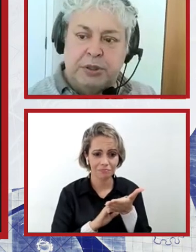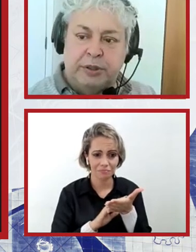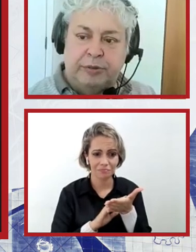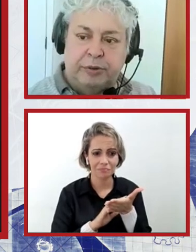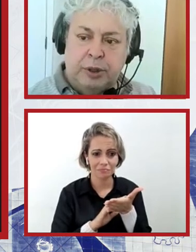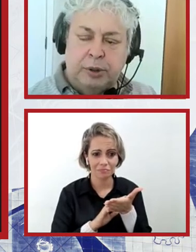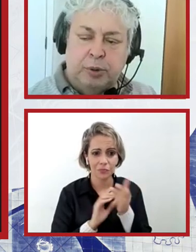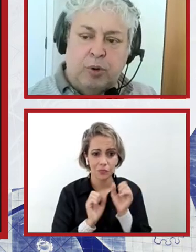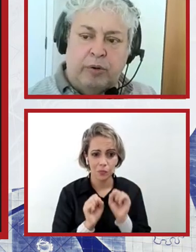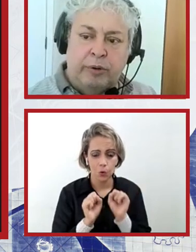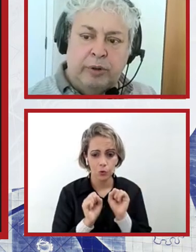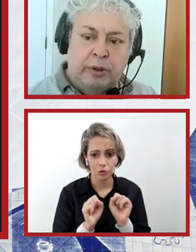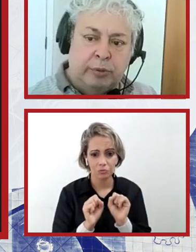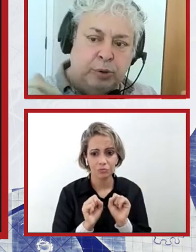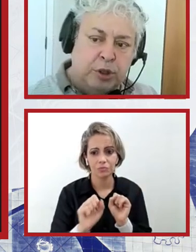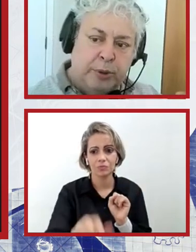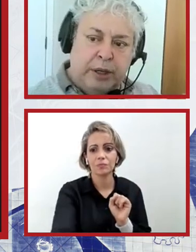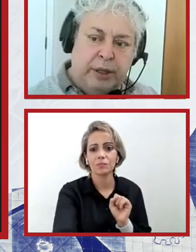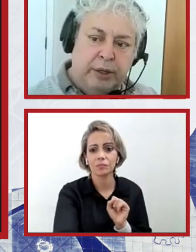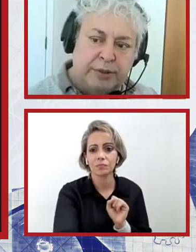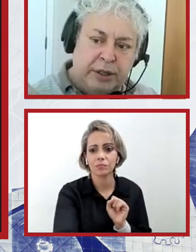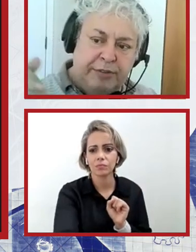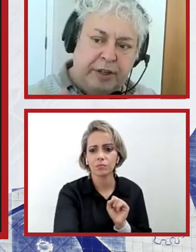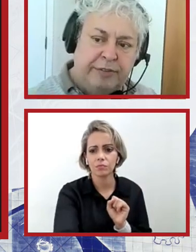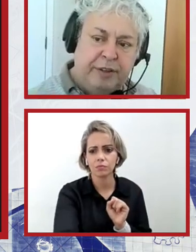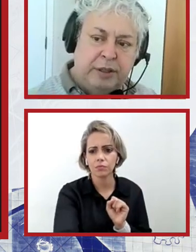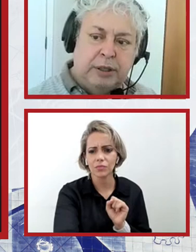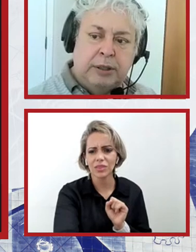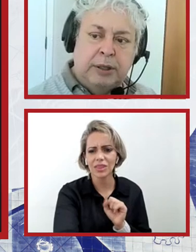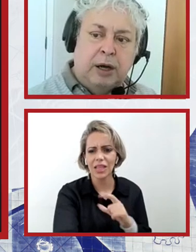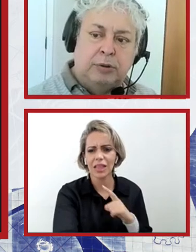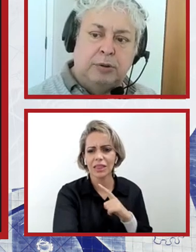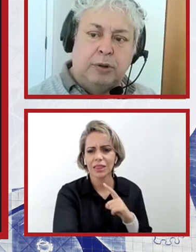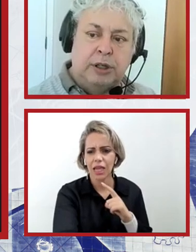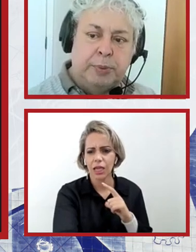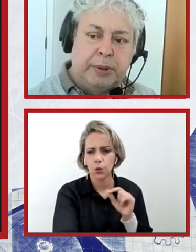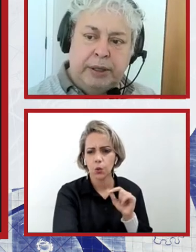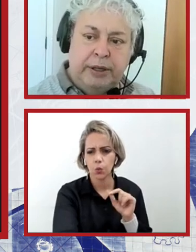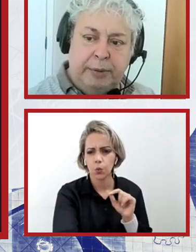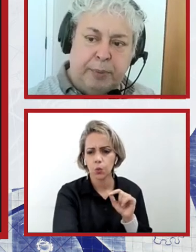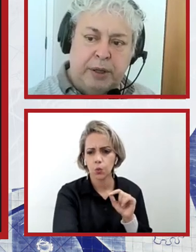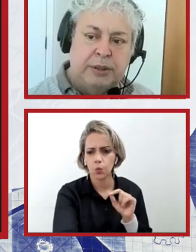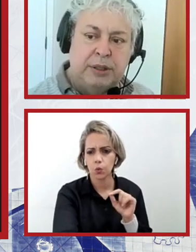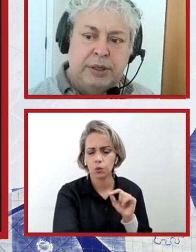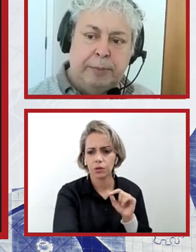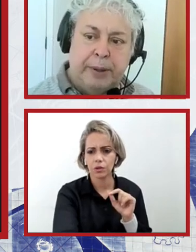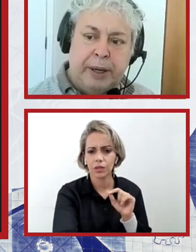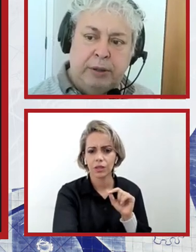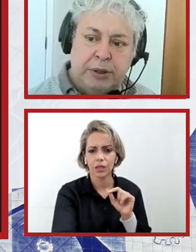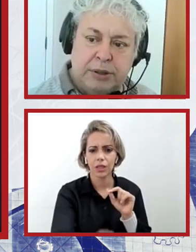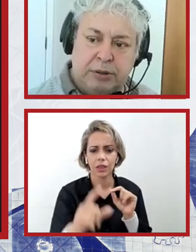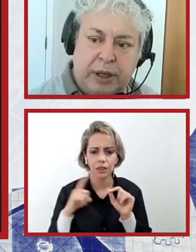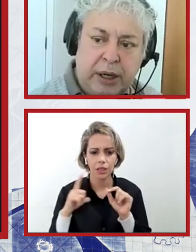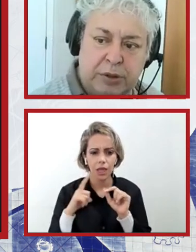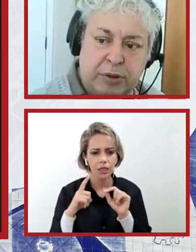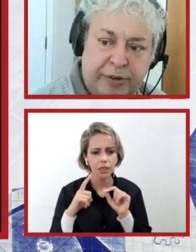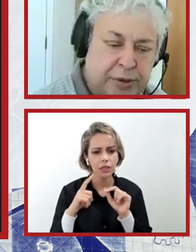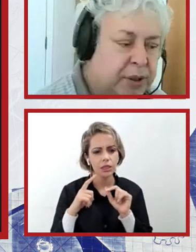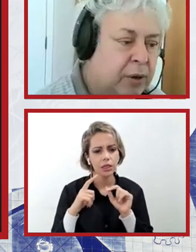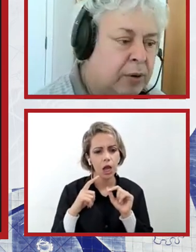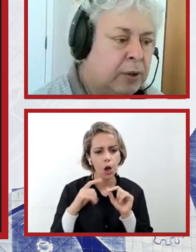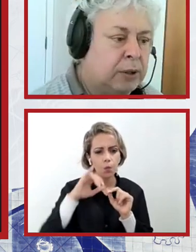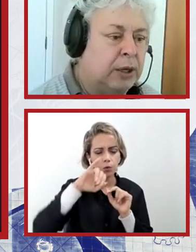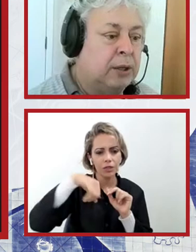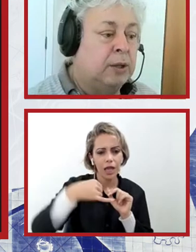um dispositivo no qual dois buraquinhos, você enfia a fita autocolante para ali e pode desenhar em braille utilizando a